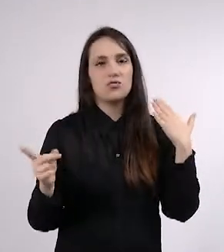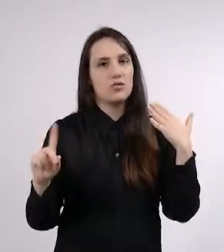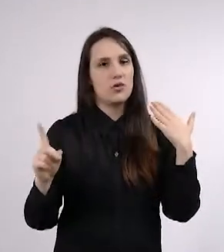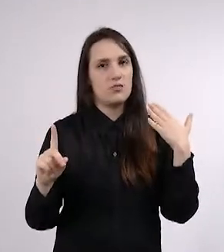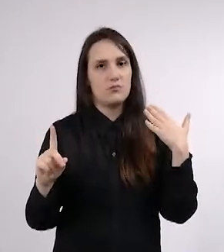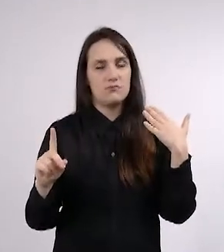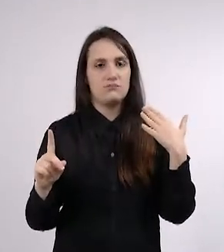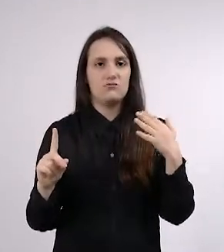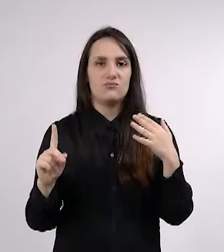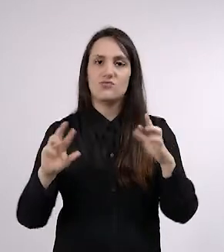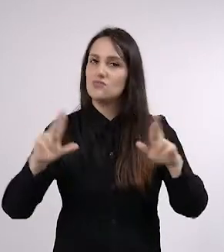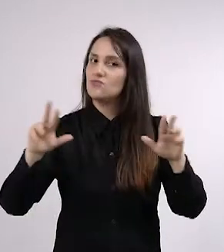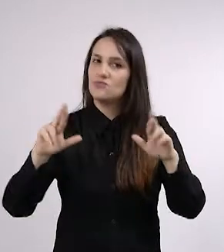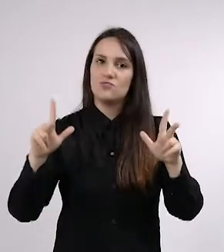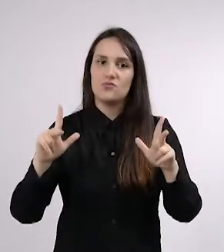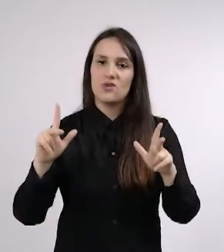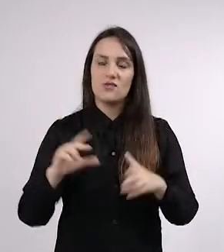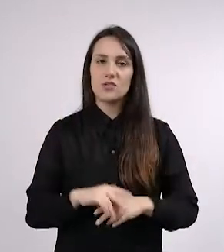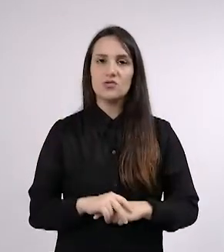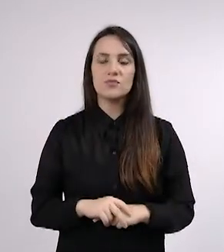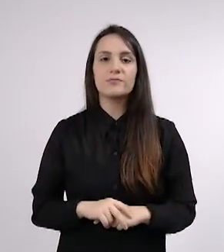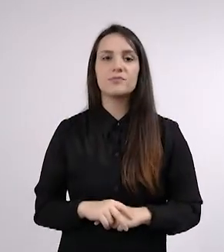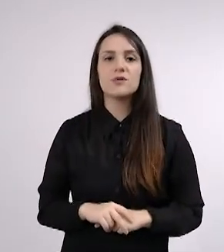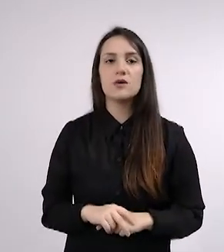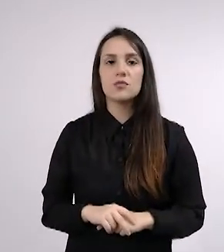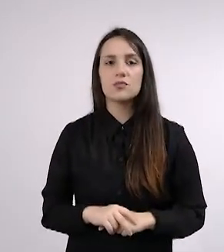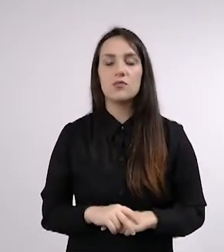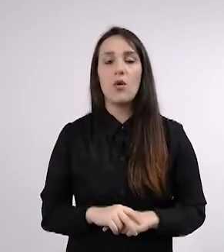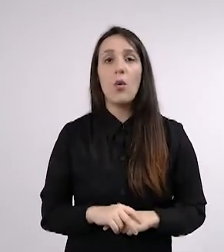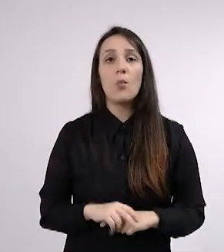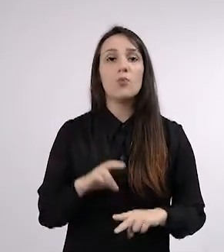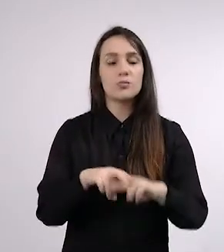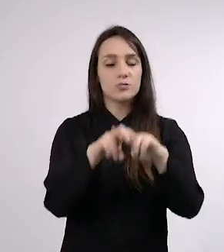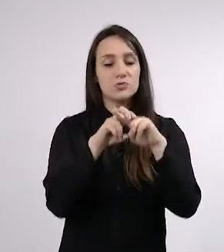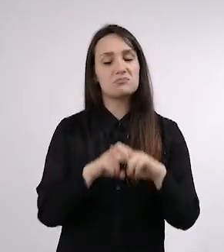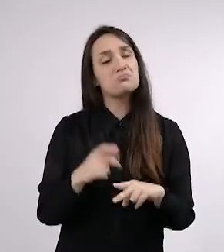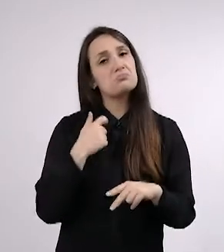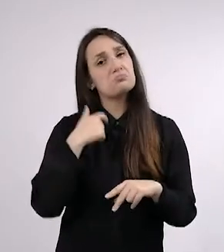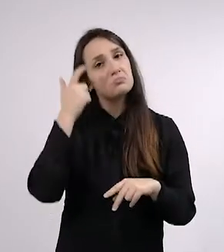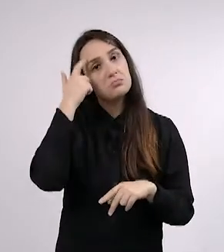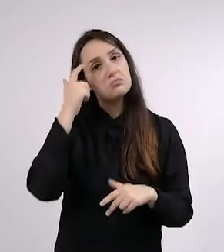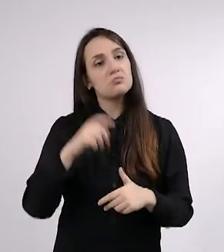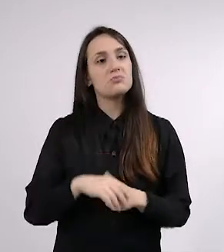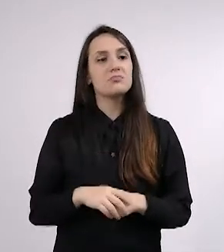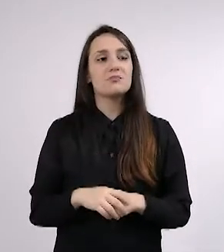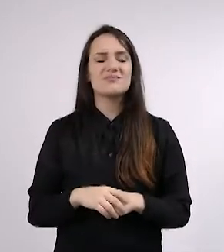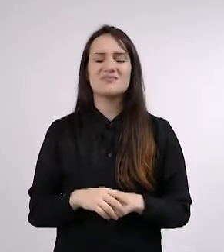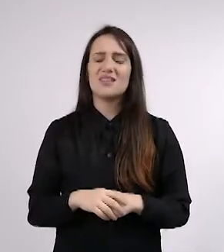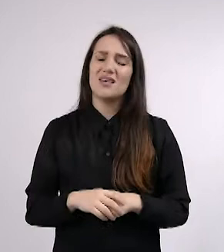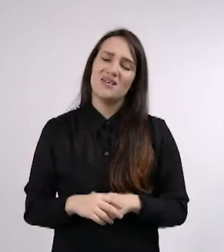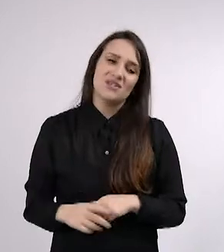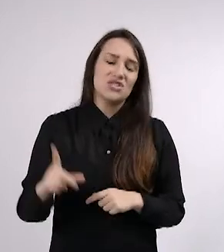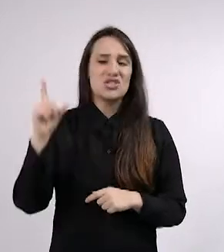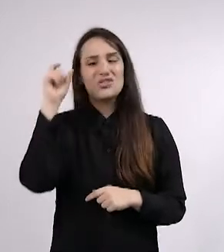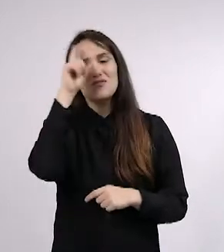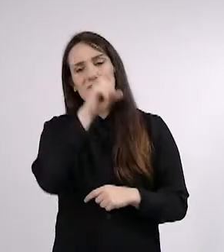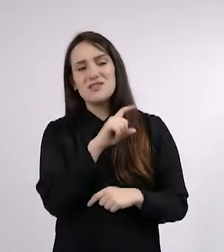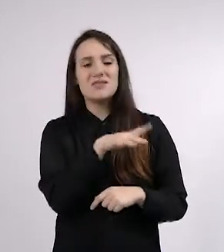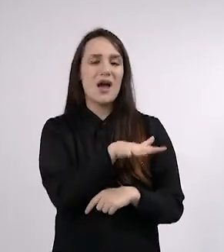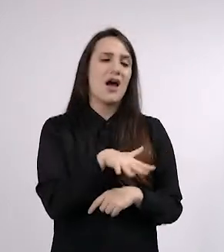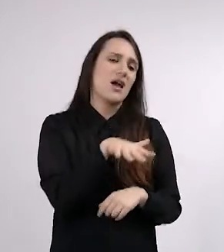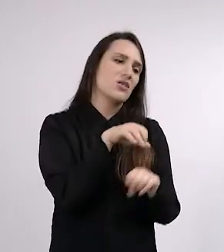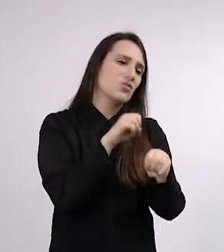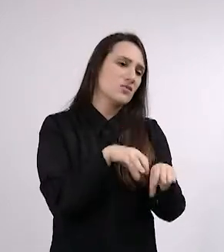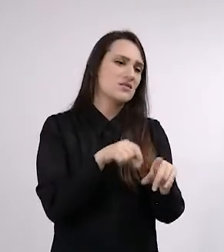distância antiga que nós tínhamos no mundo e no Brasil. Então, eu penso que vai ser, de repente, meio forçado, não só na